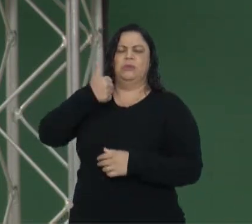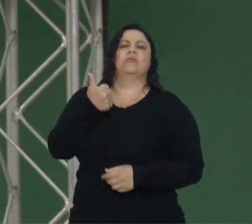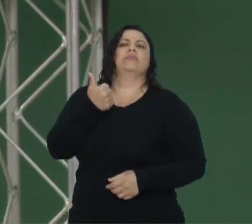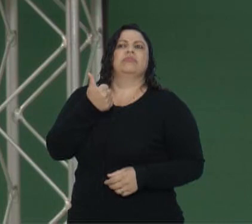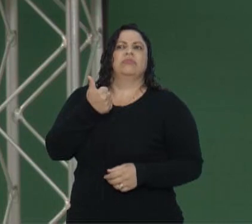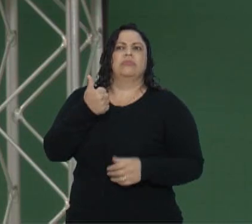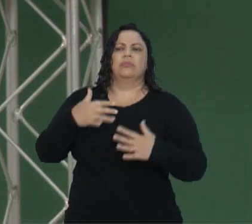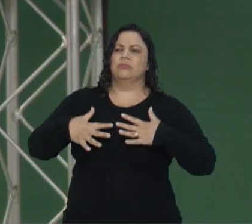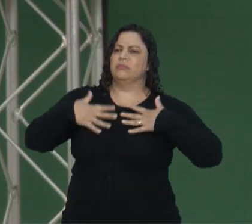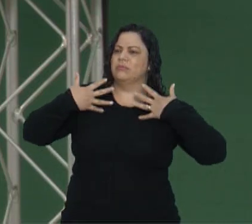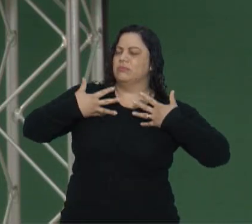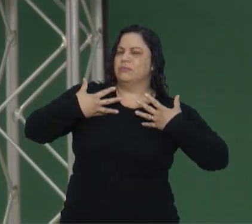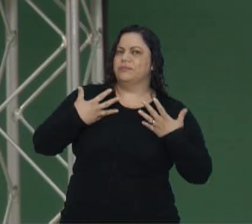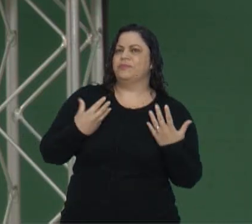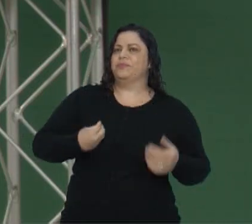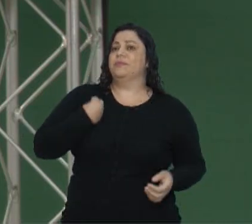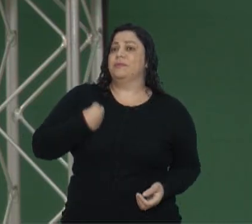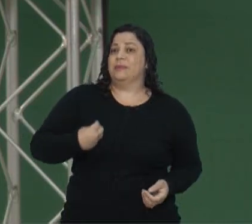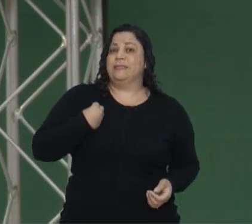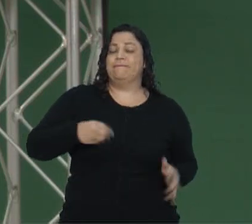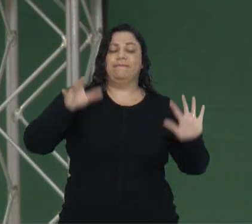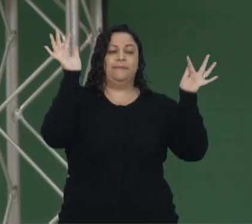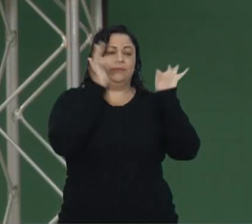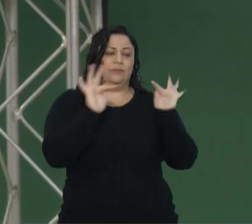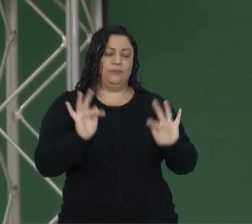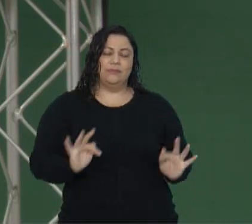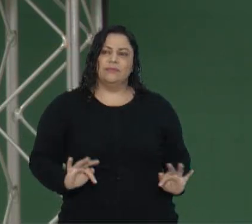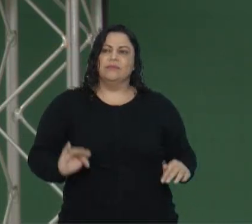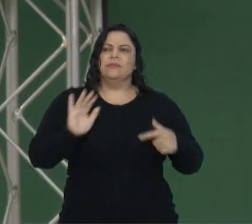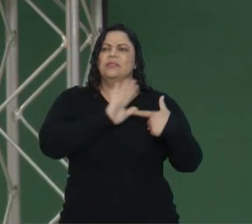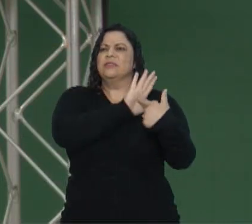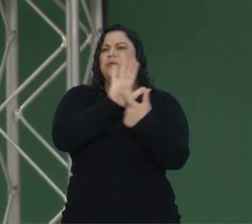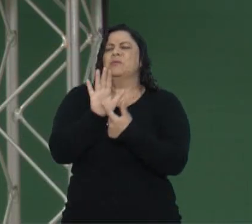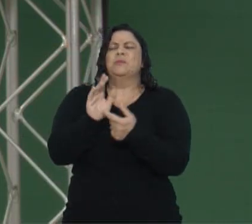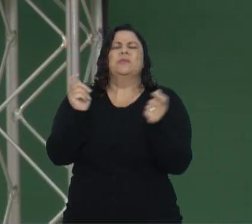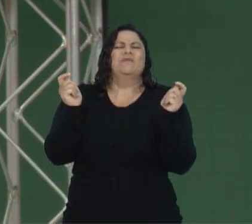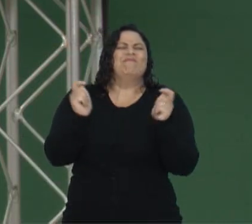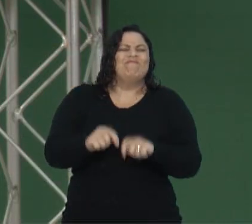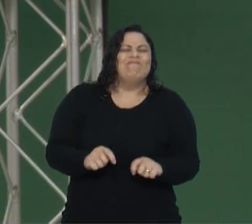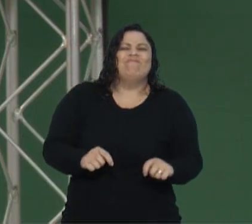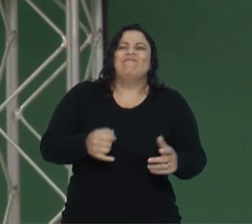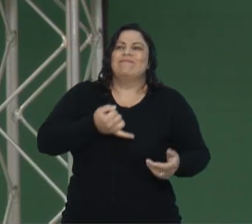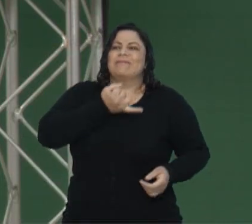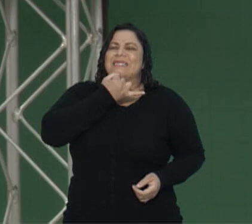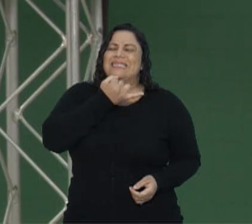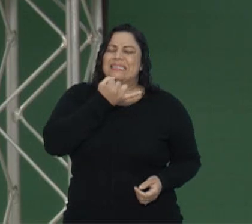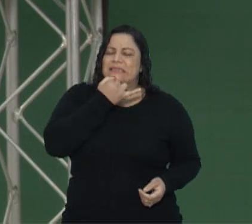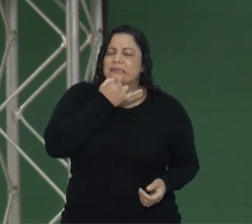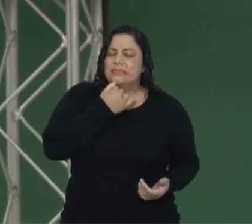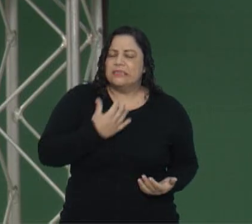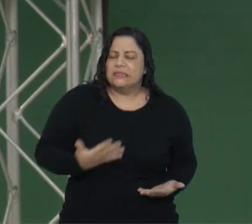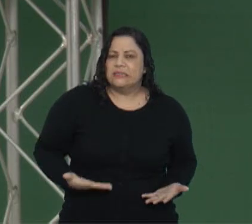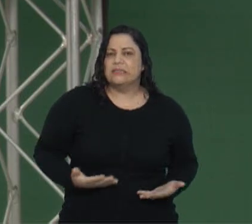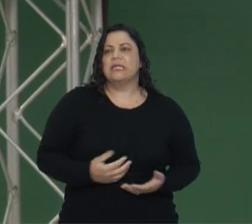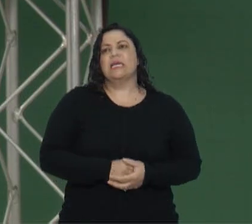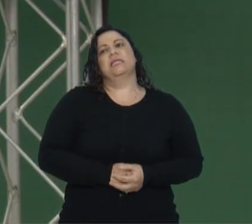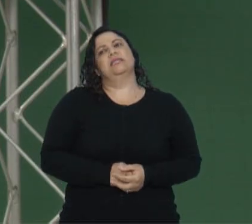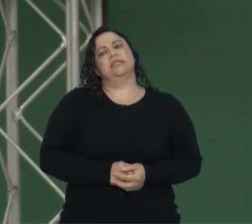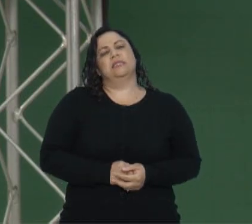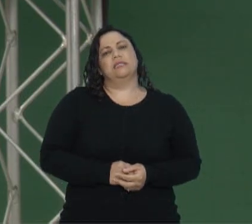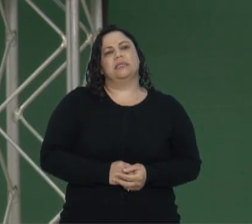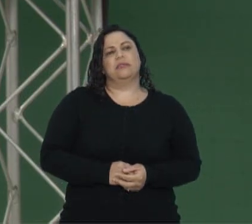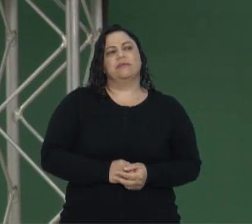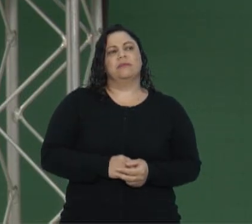vida, sobre alegria e felicidade, eles mostravam aí uma dose inferior disso, né? Pontuação